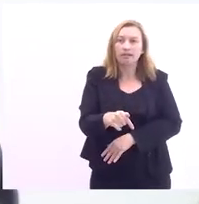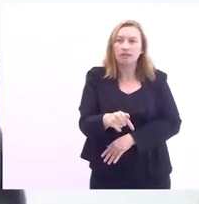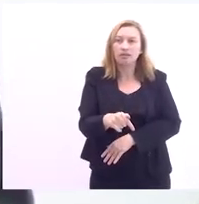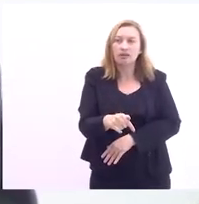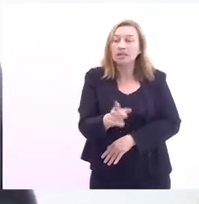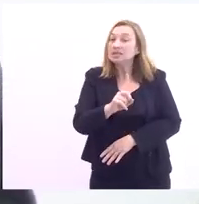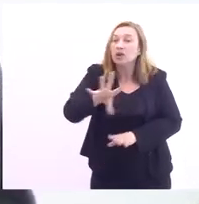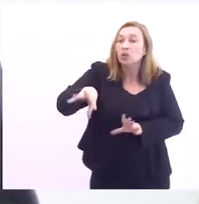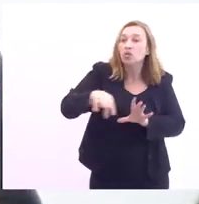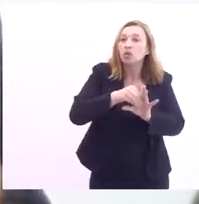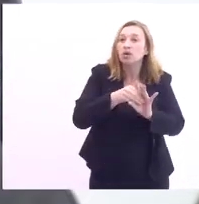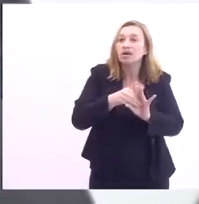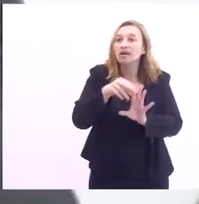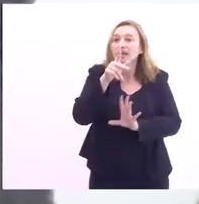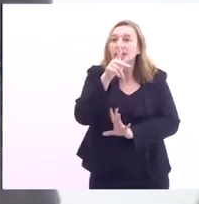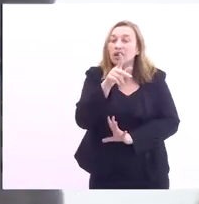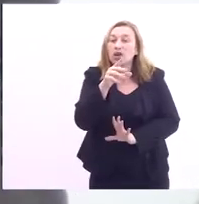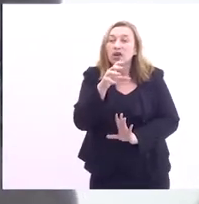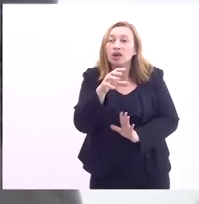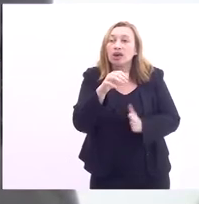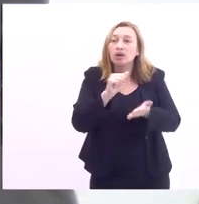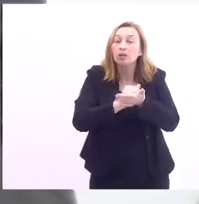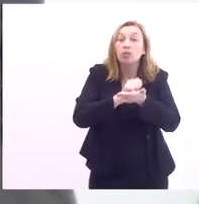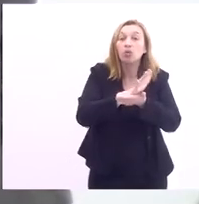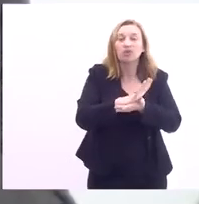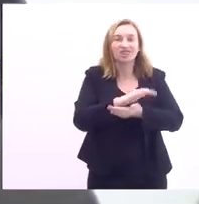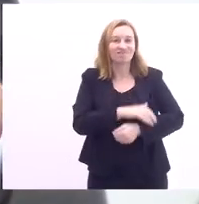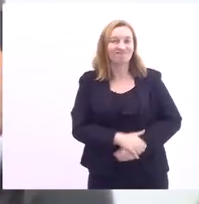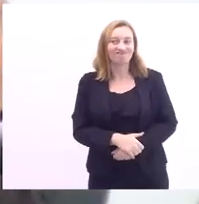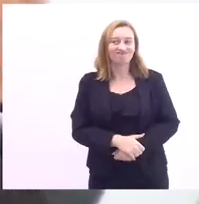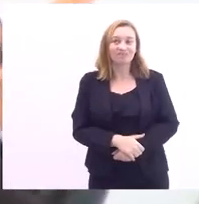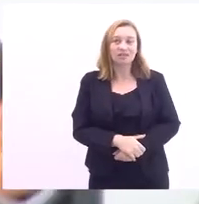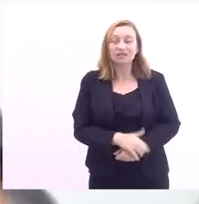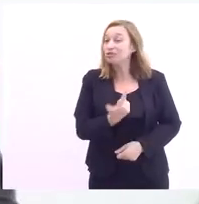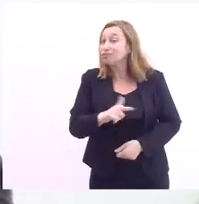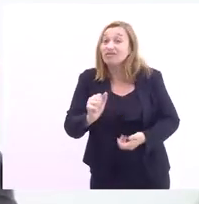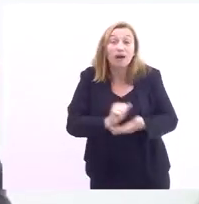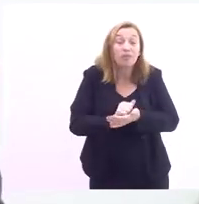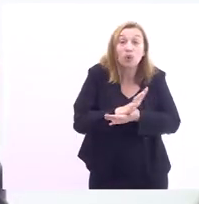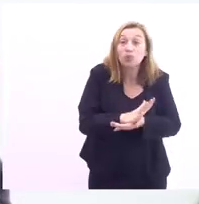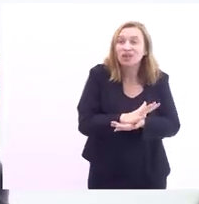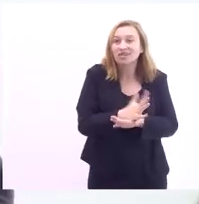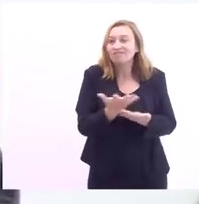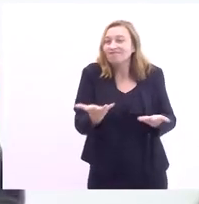Não coloquei penalidade. Olha, sem penalidade,